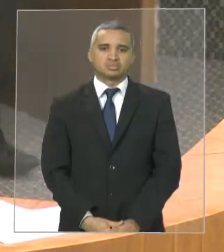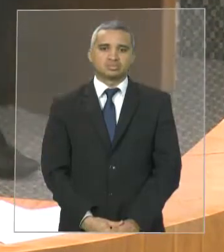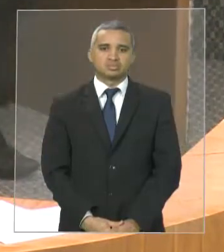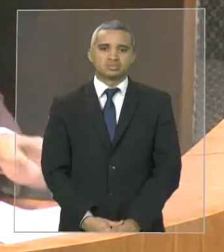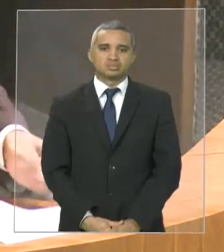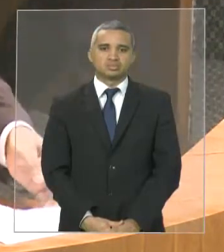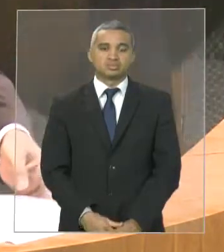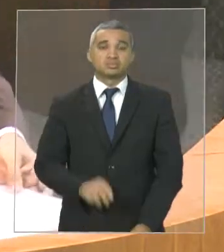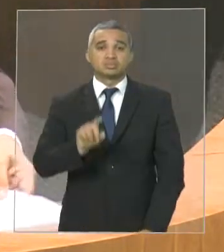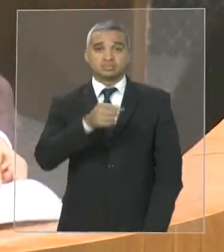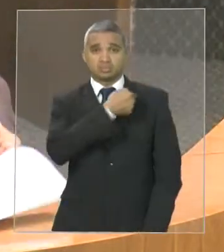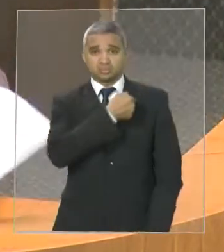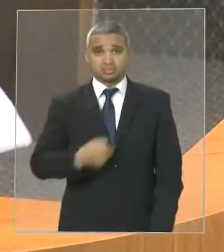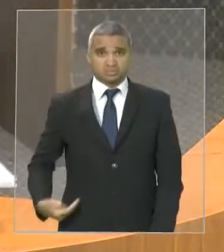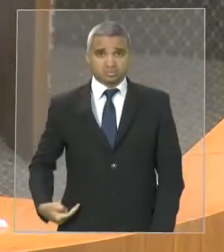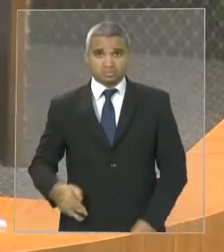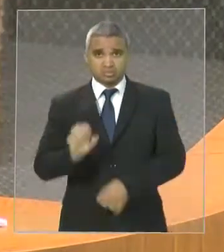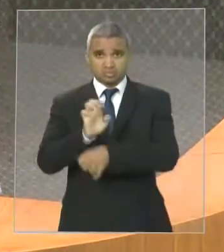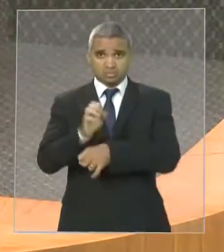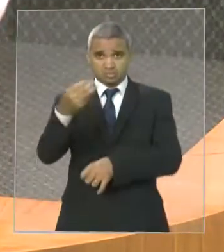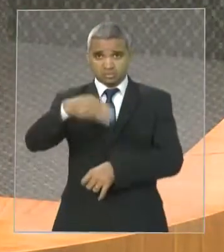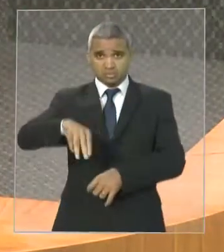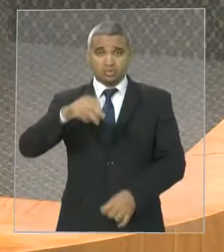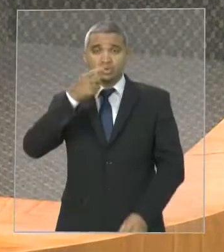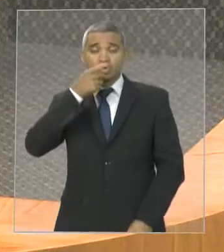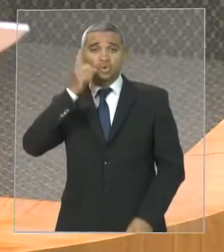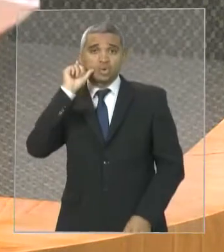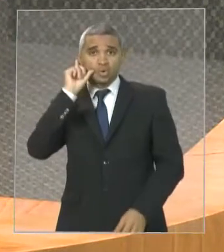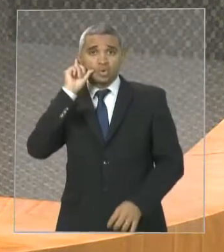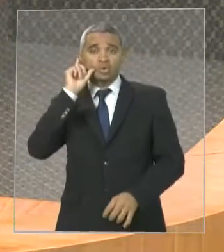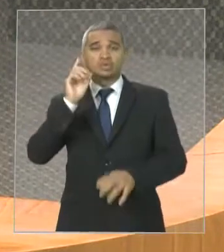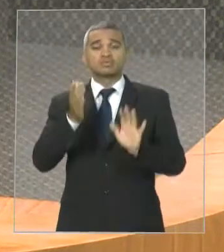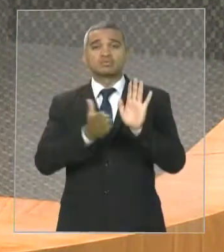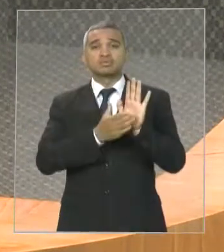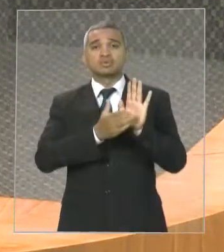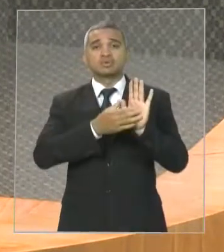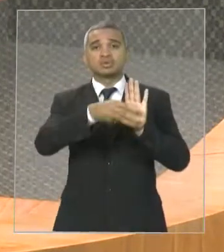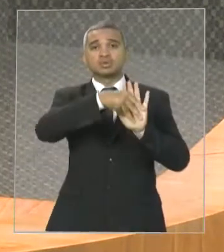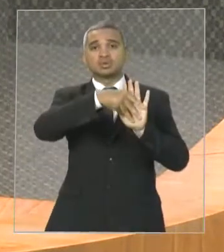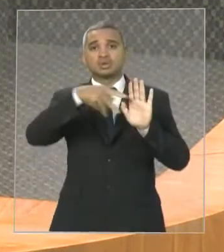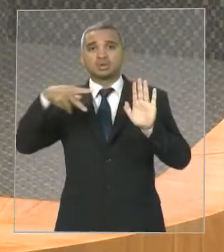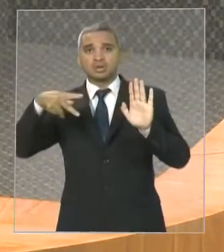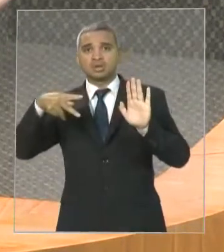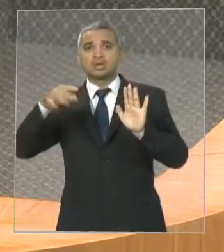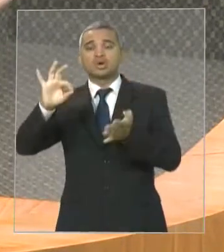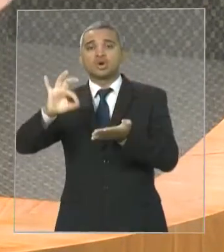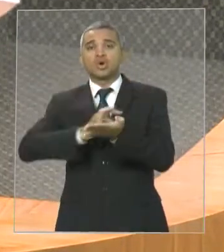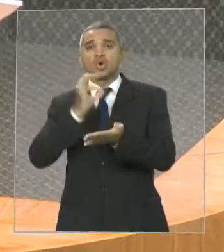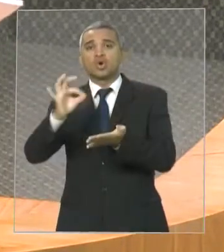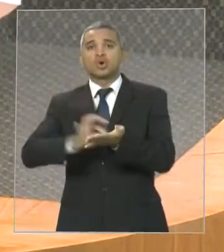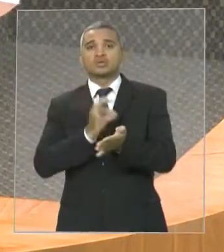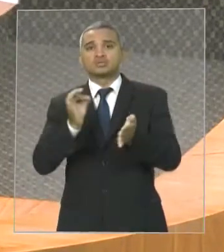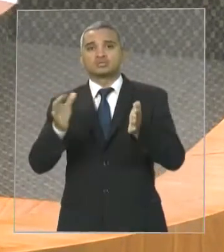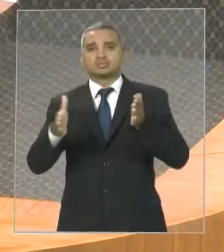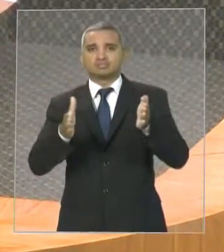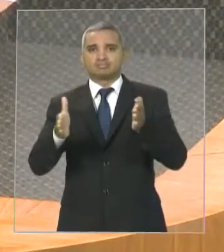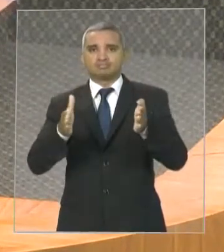O governo do Estado ontem editou uma medida provisória fazendo contratação temporária